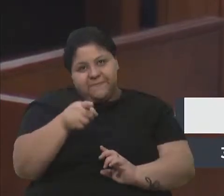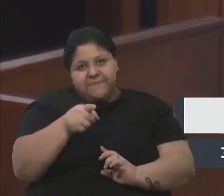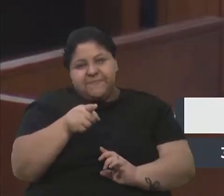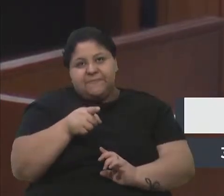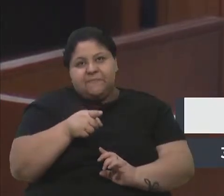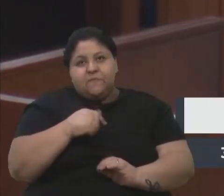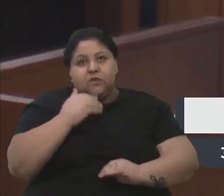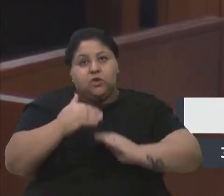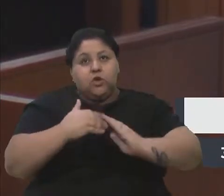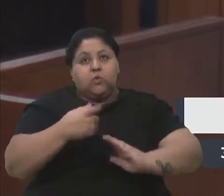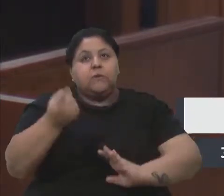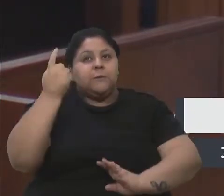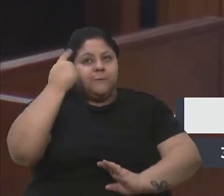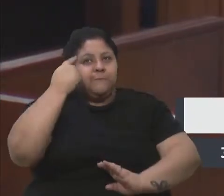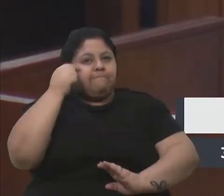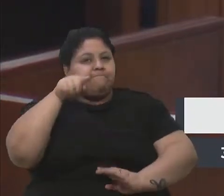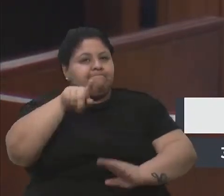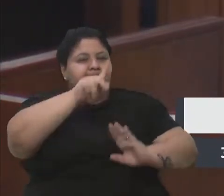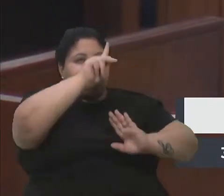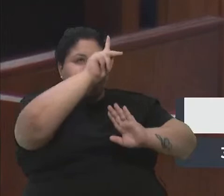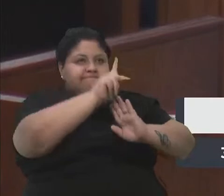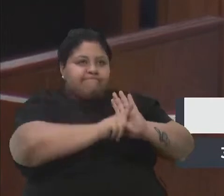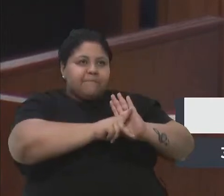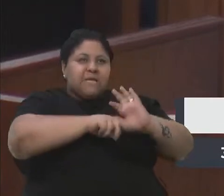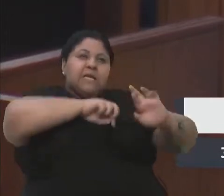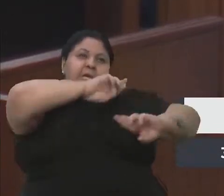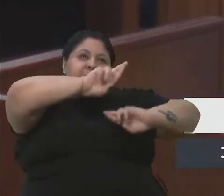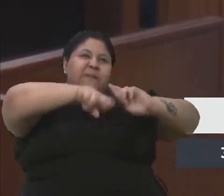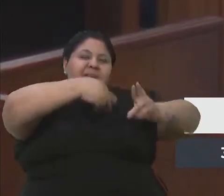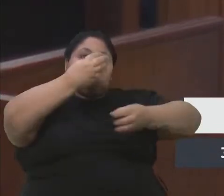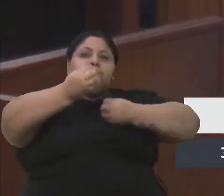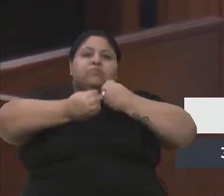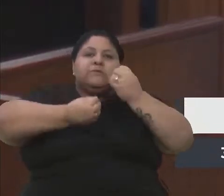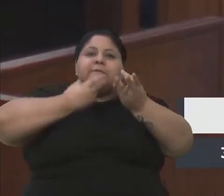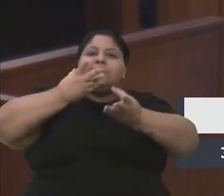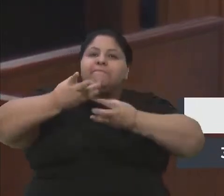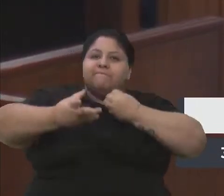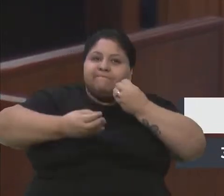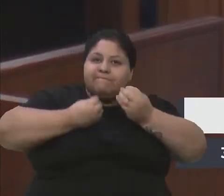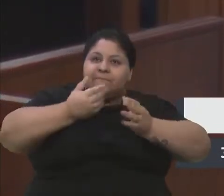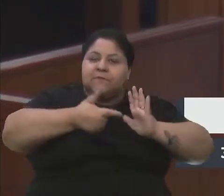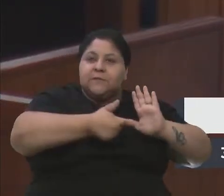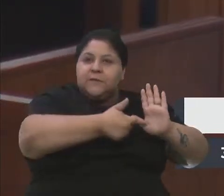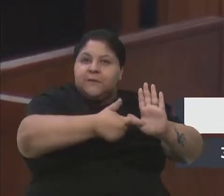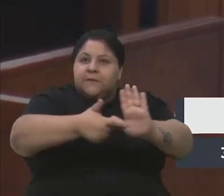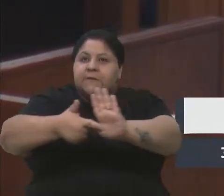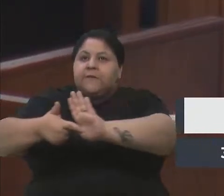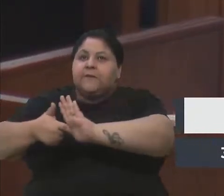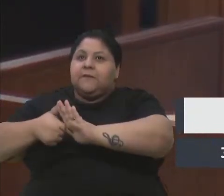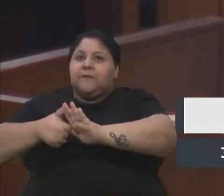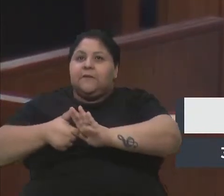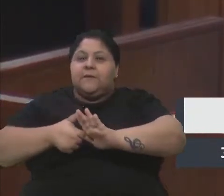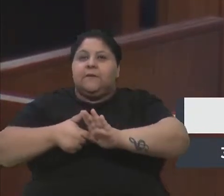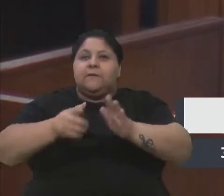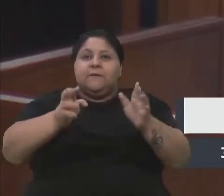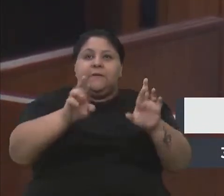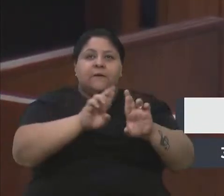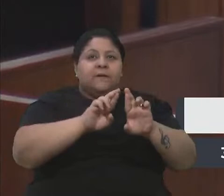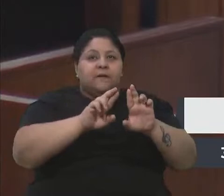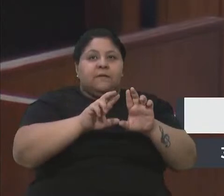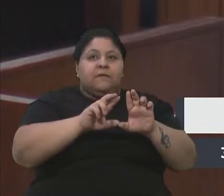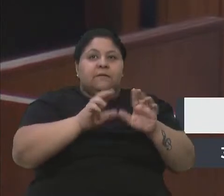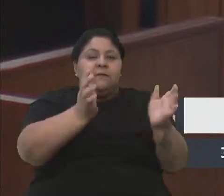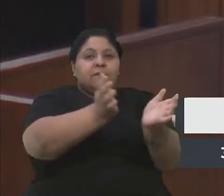eu pensei nesse projeto, até pela minha relação com a declamação, e apresentei para a equipe, nem eu mesma poderia